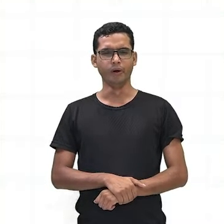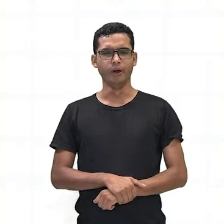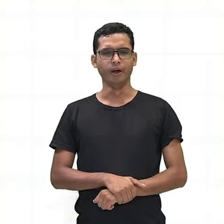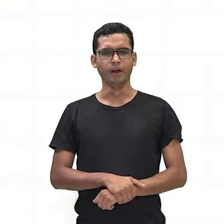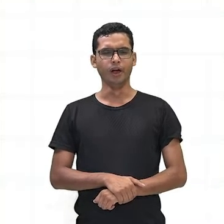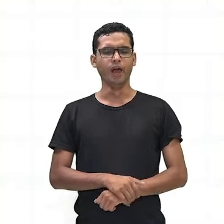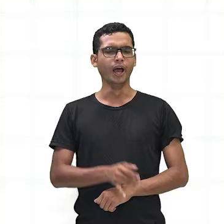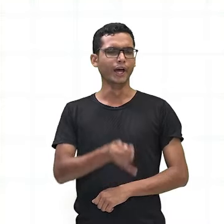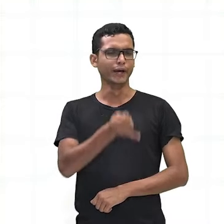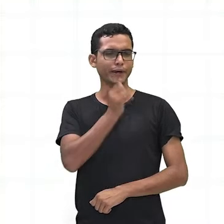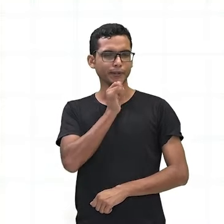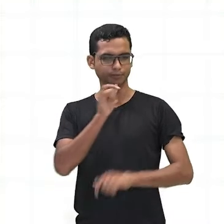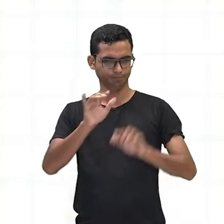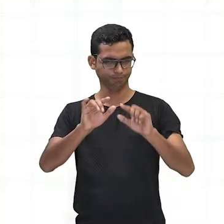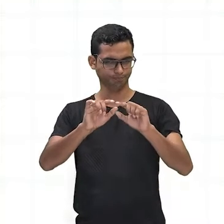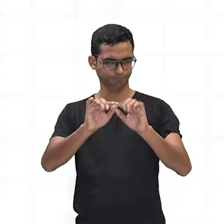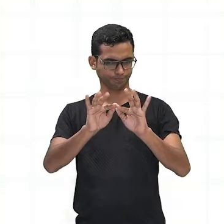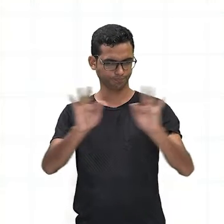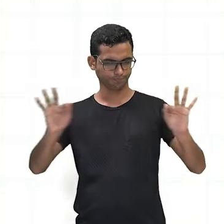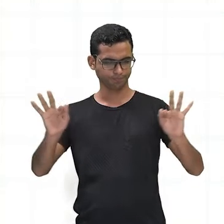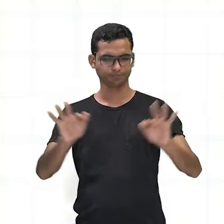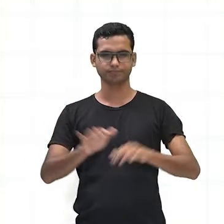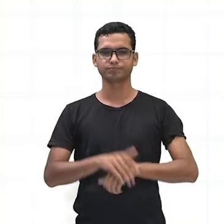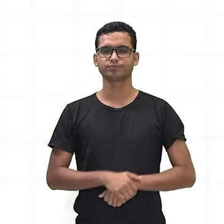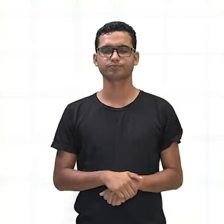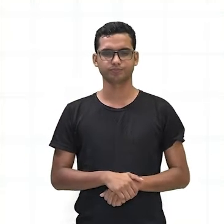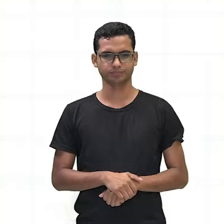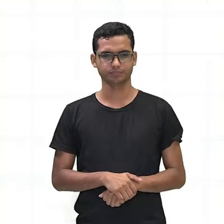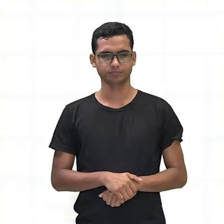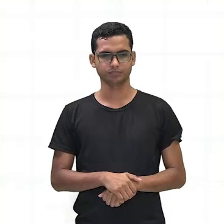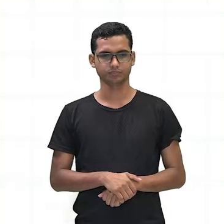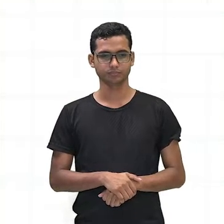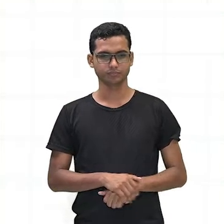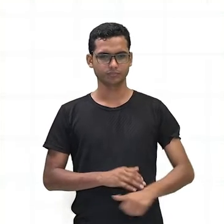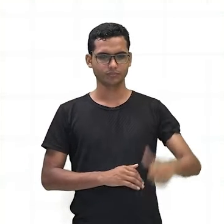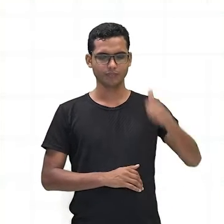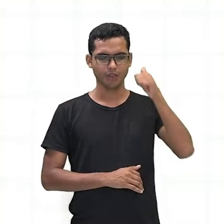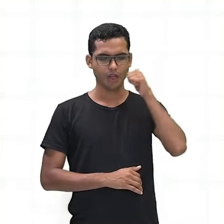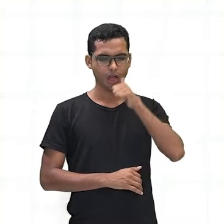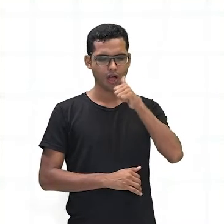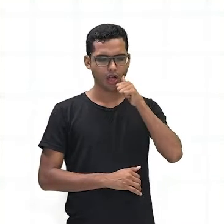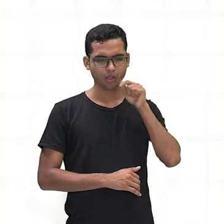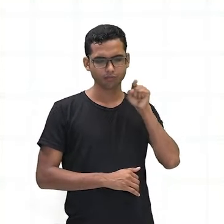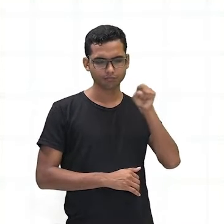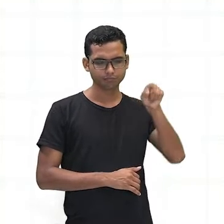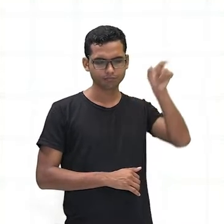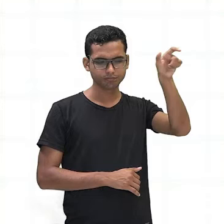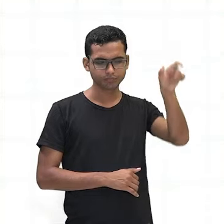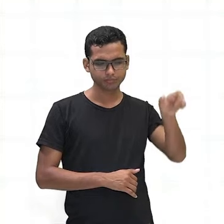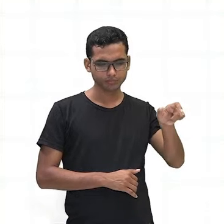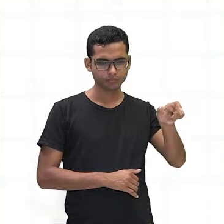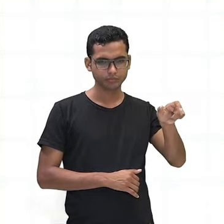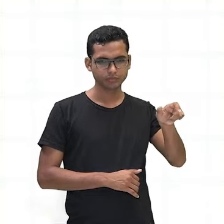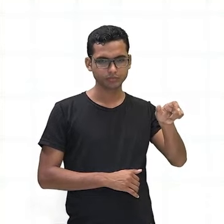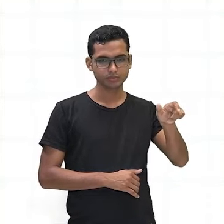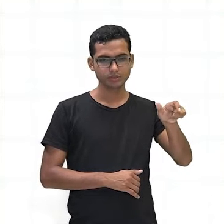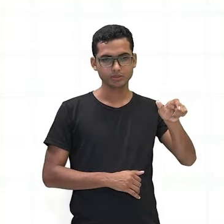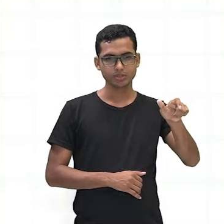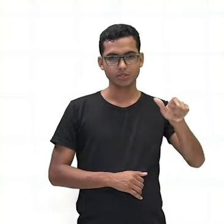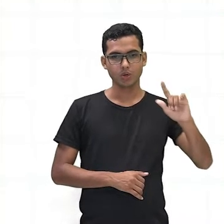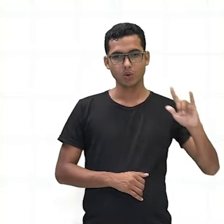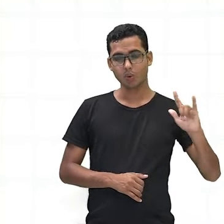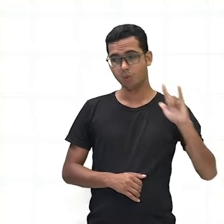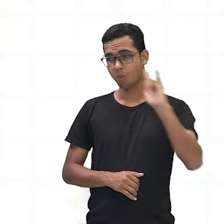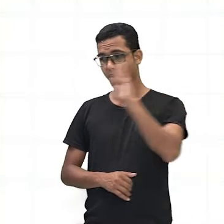se eu for escrever aqui a minha frase, ela o ama, então seria o him. Ok? Está